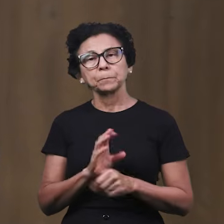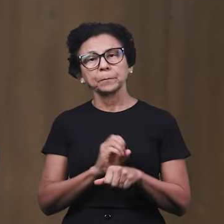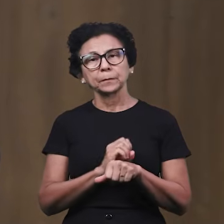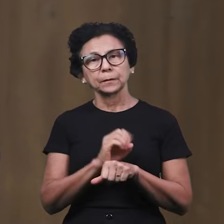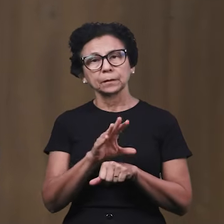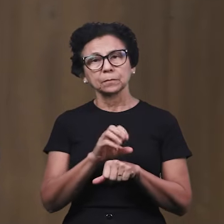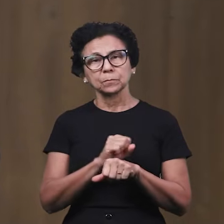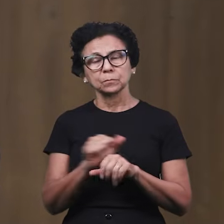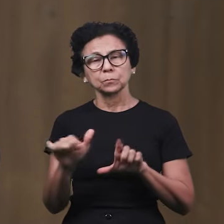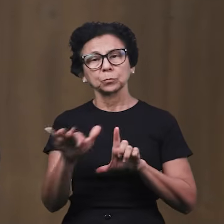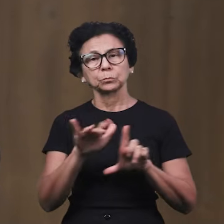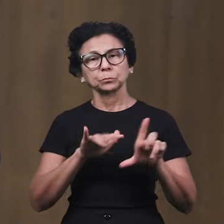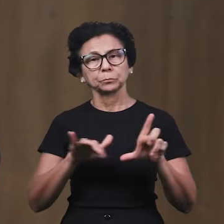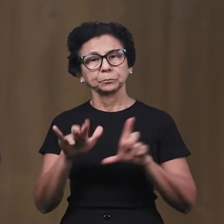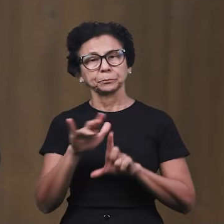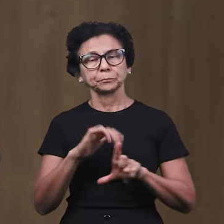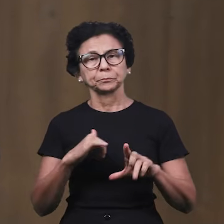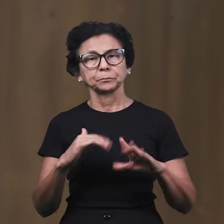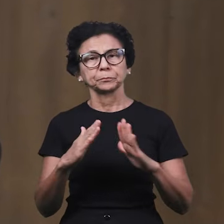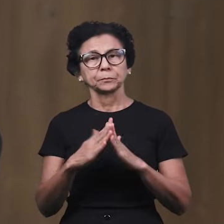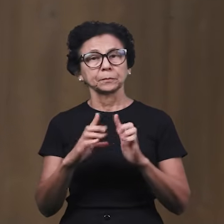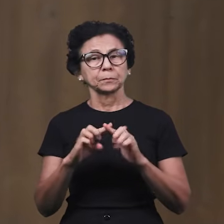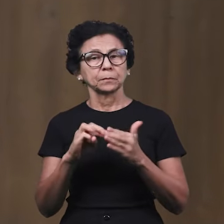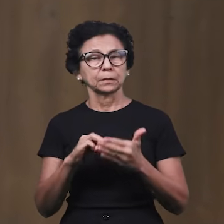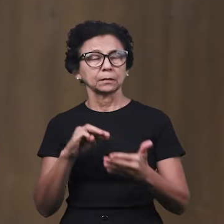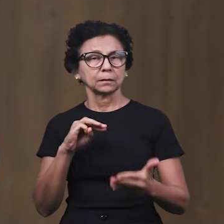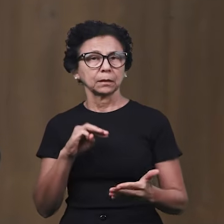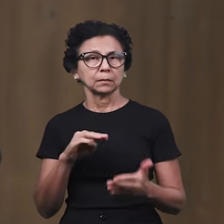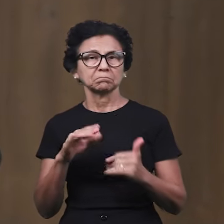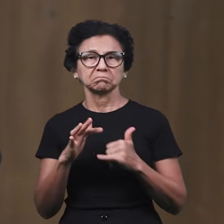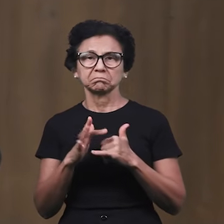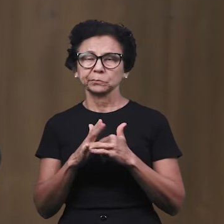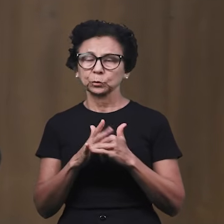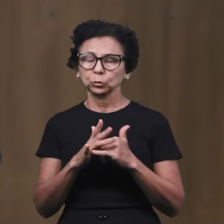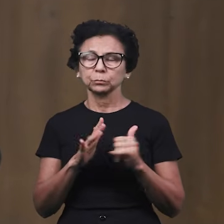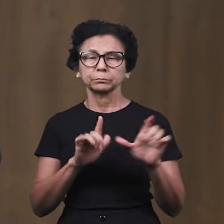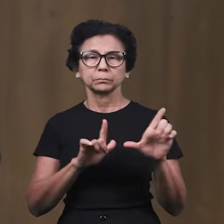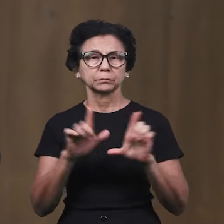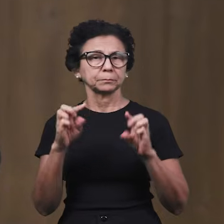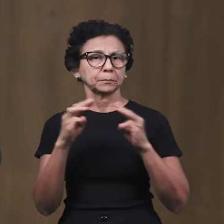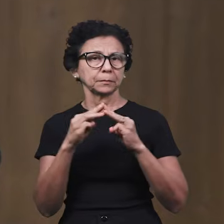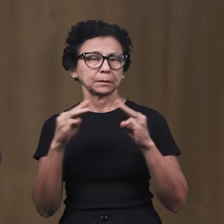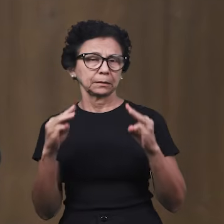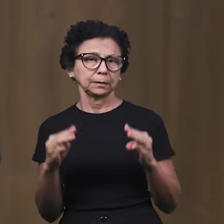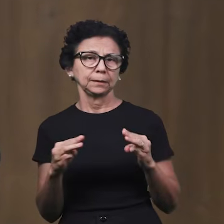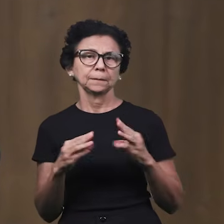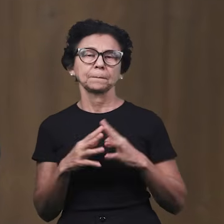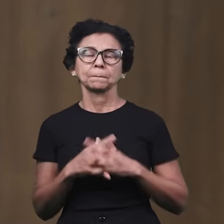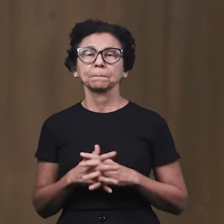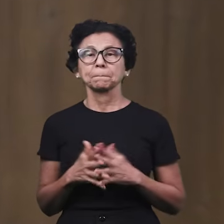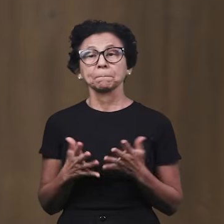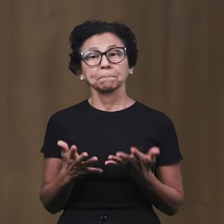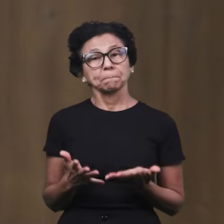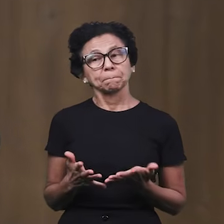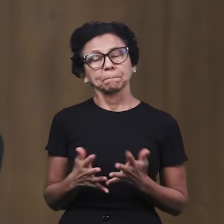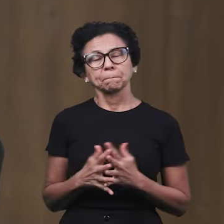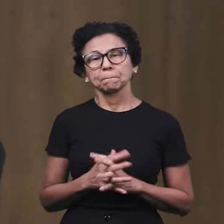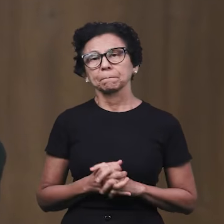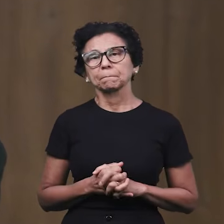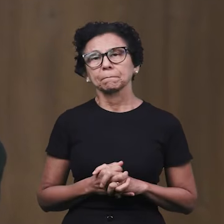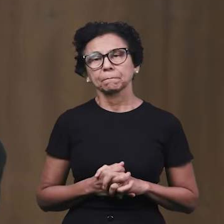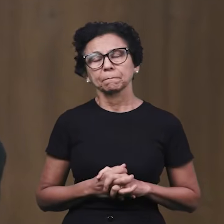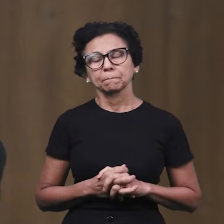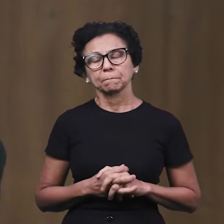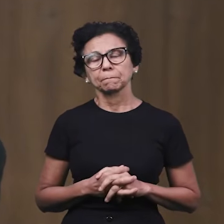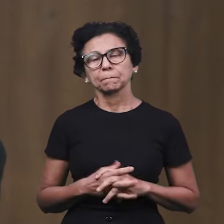pelos multicanais da Igreja Cristã Maranata, tanto pelo YouTube, pela TV Manaim. Então, não guarde só